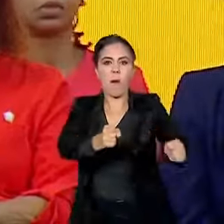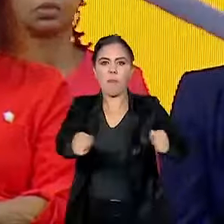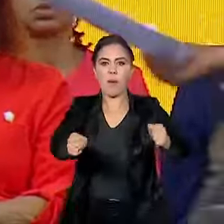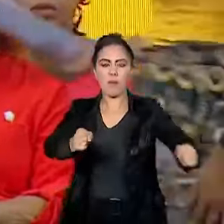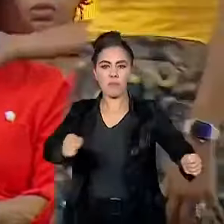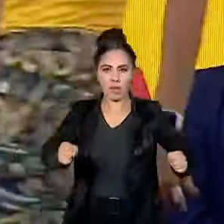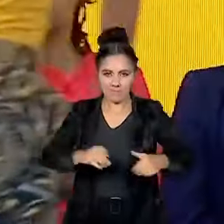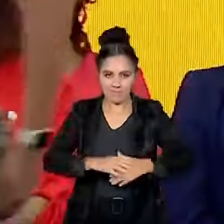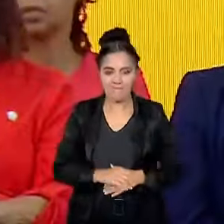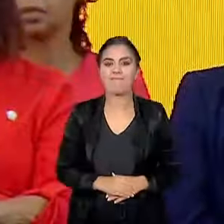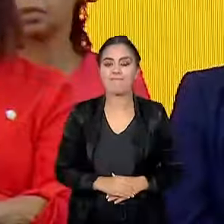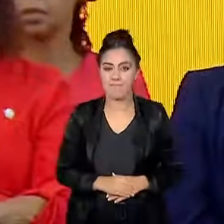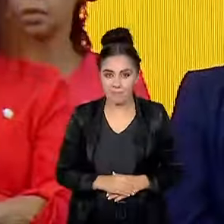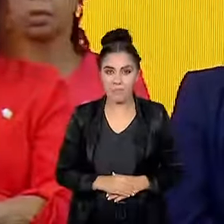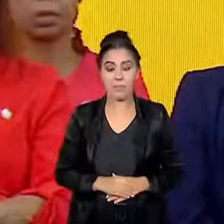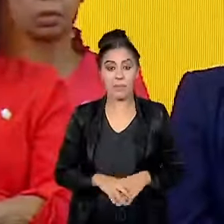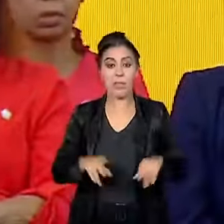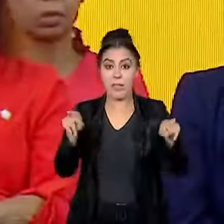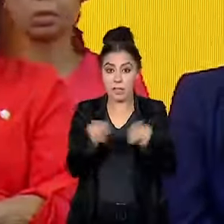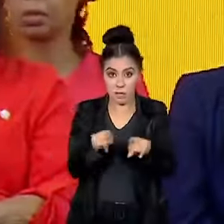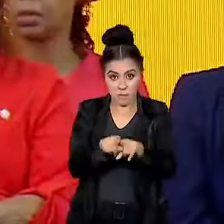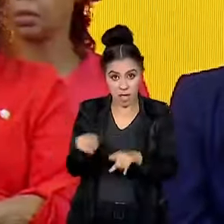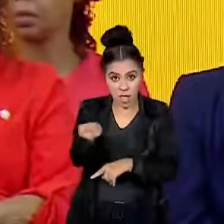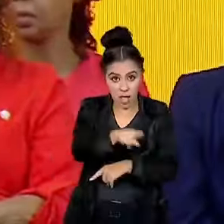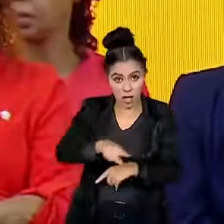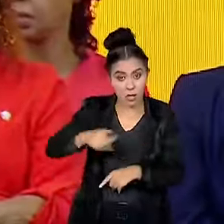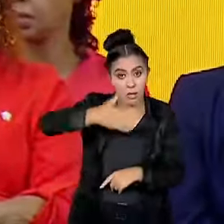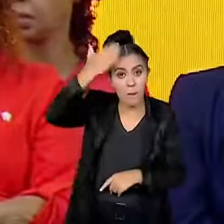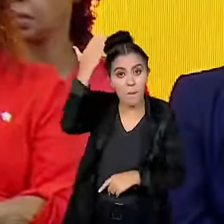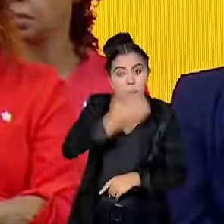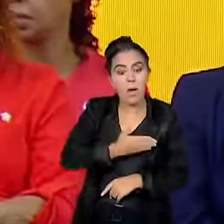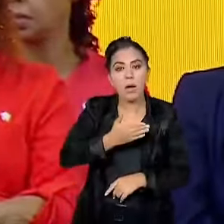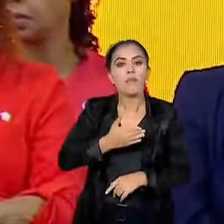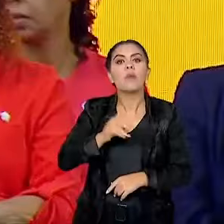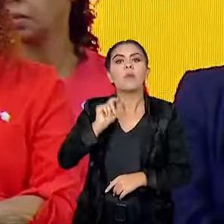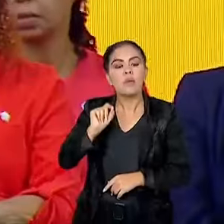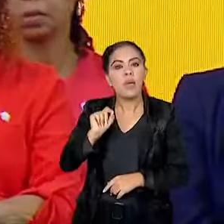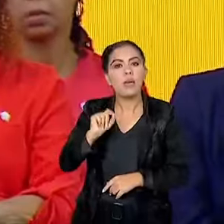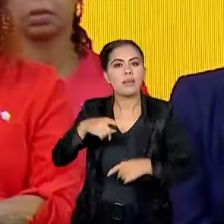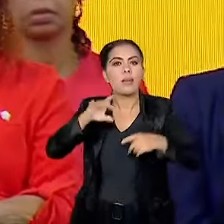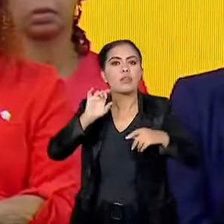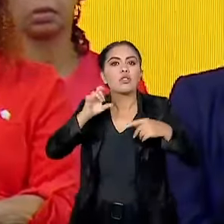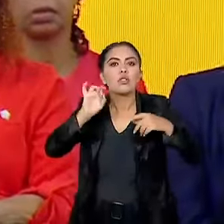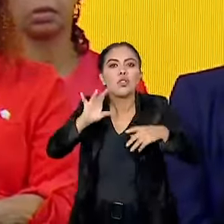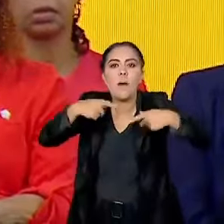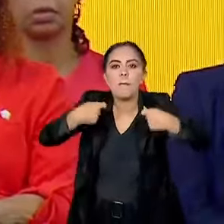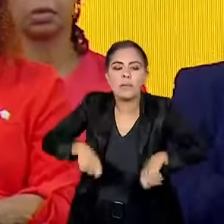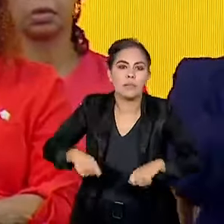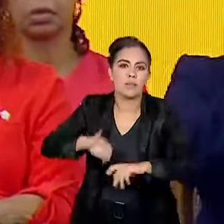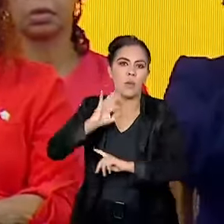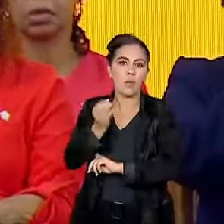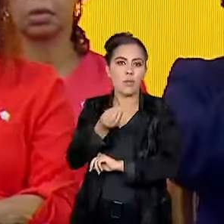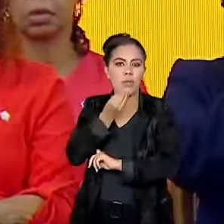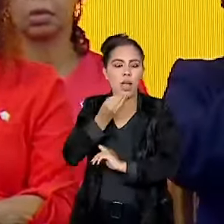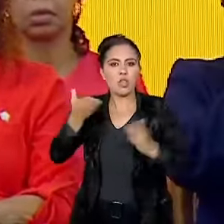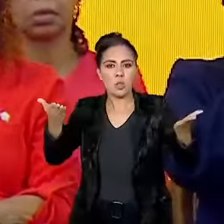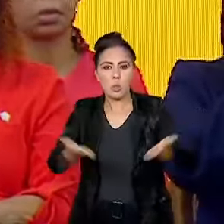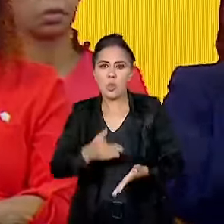sociedade. E eles provaram que só precisavam de uma oportunidade. E hoje são